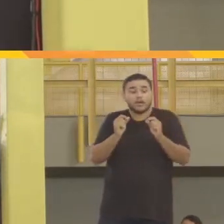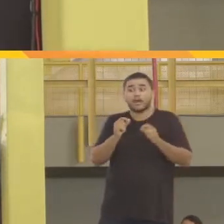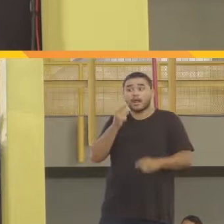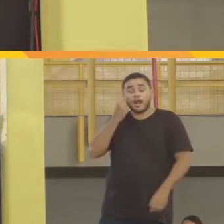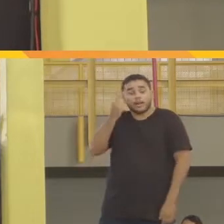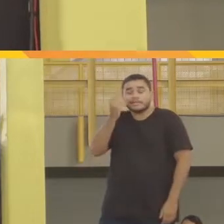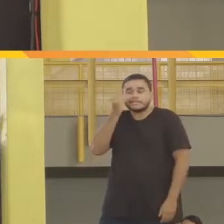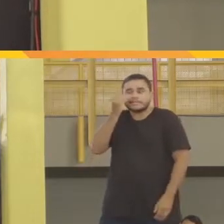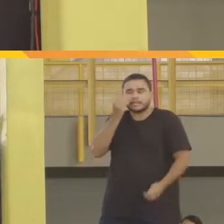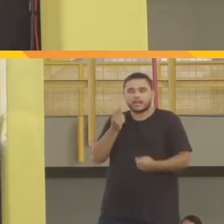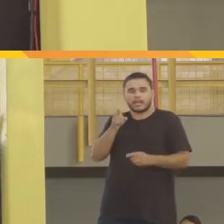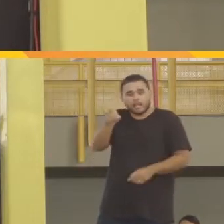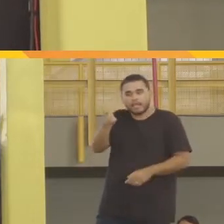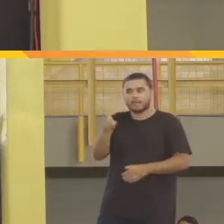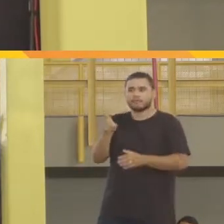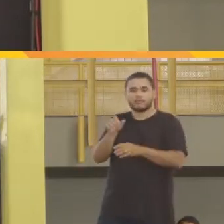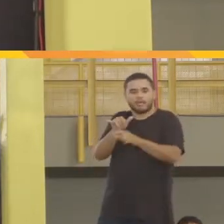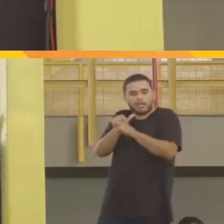chamado bloqueio